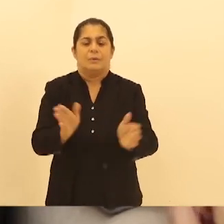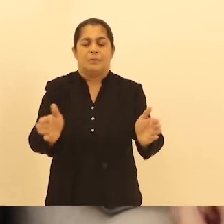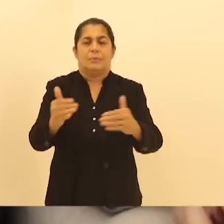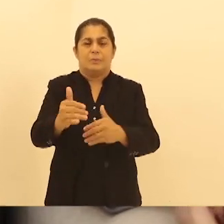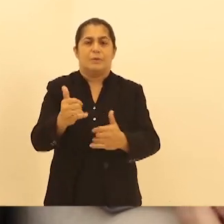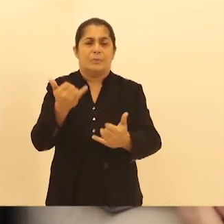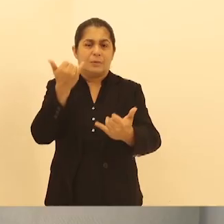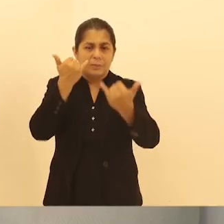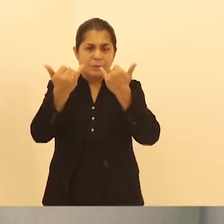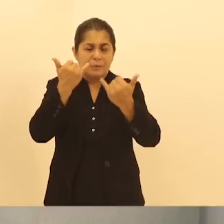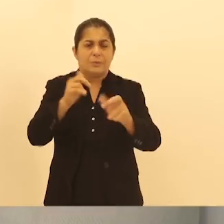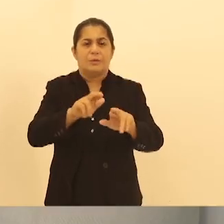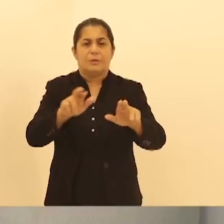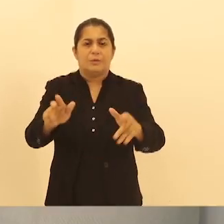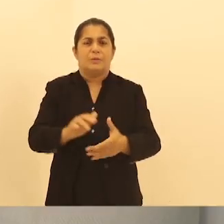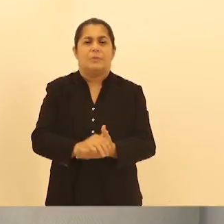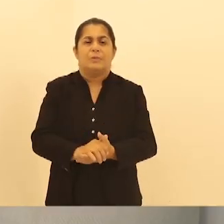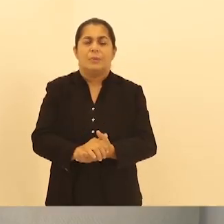telefone